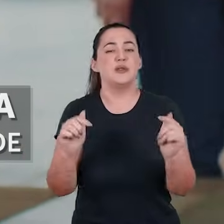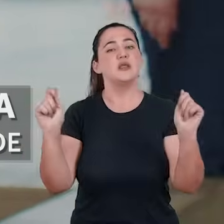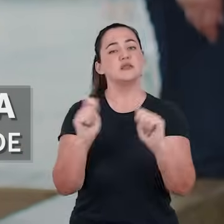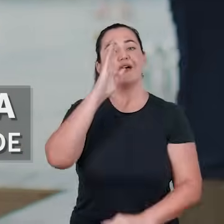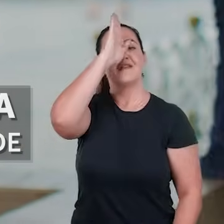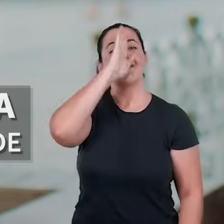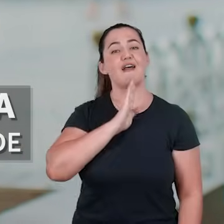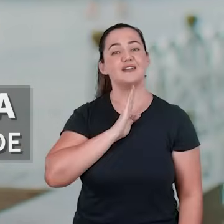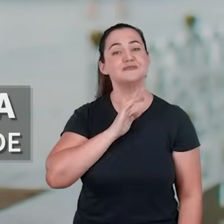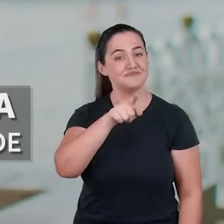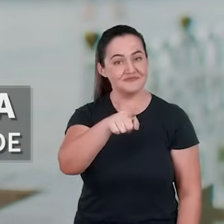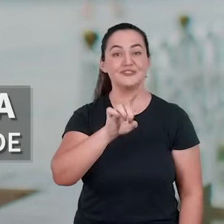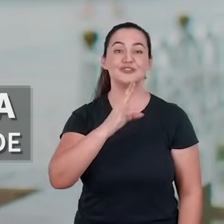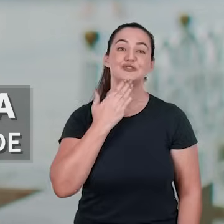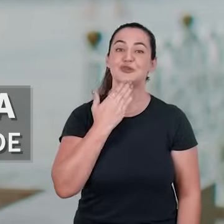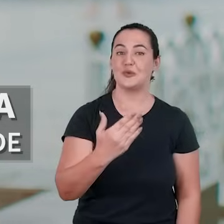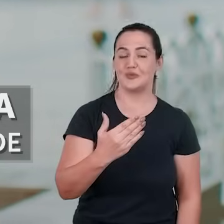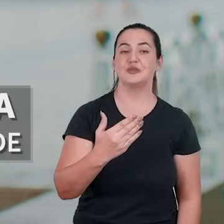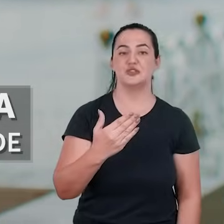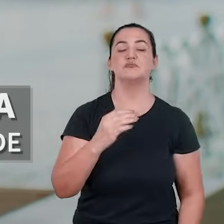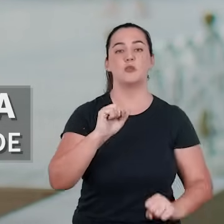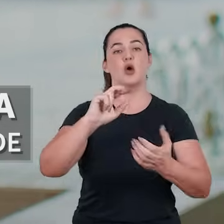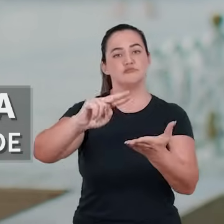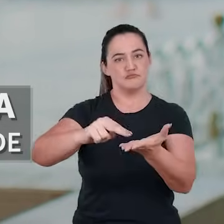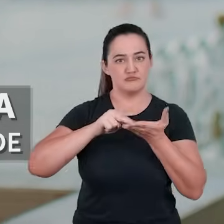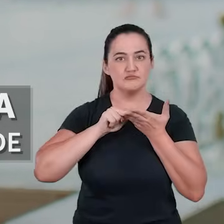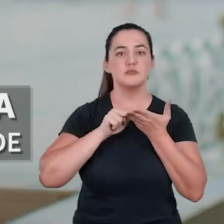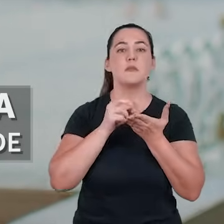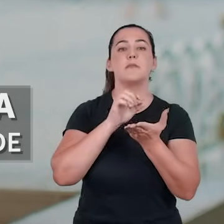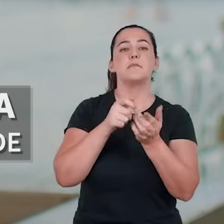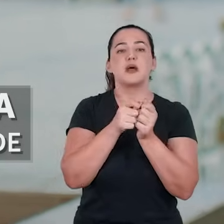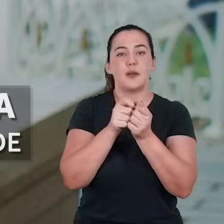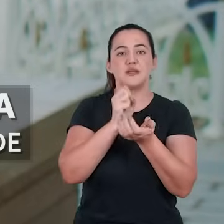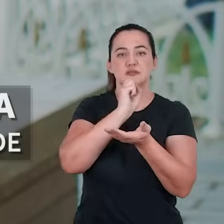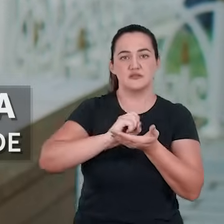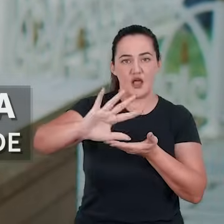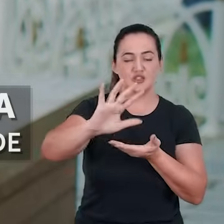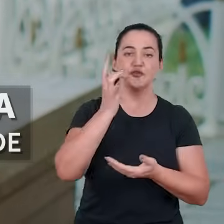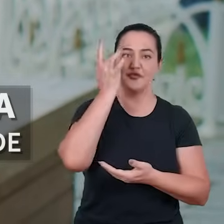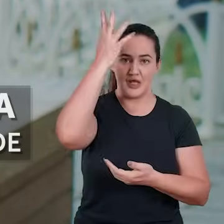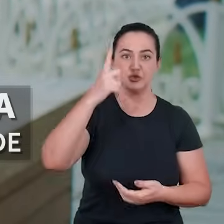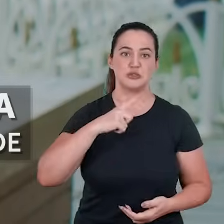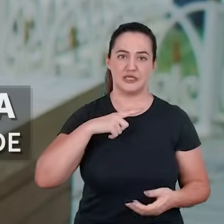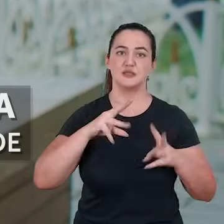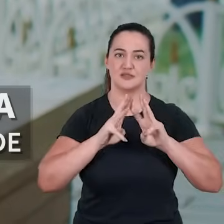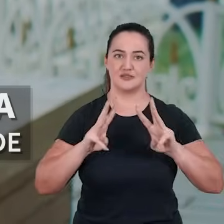grátis. Basta você escrever para a gente aqui ou mandar uma mensagem ali no site, fácil, anota aí, olha,